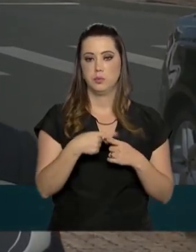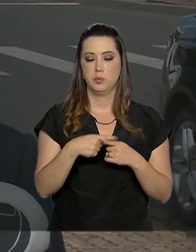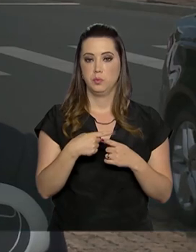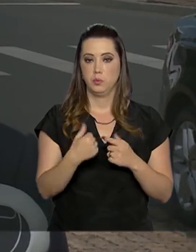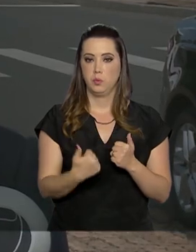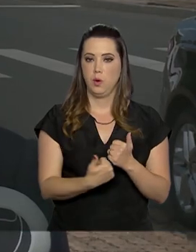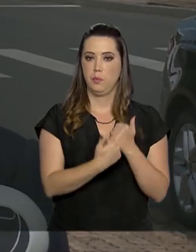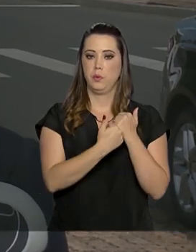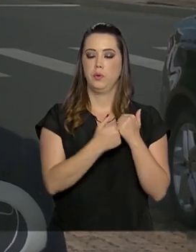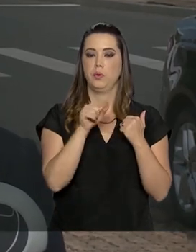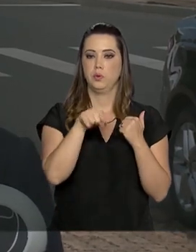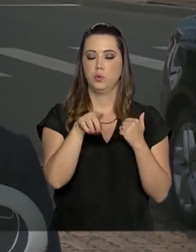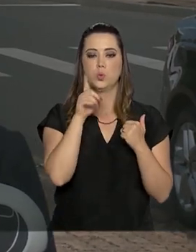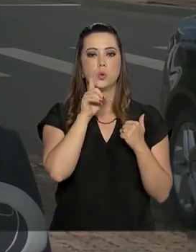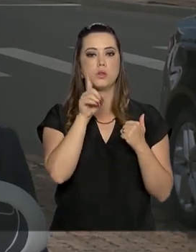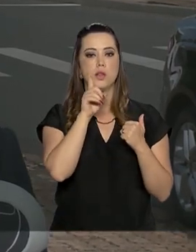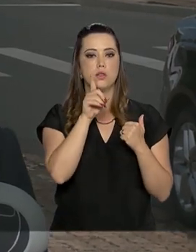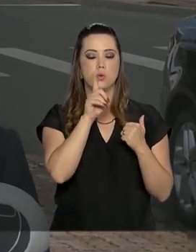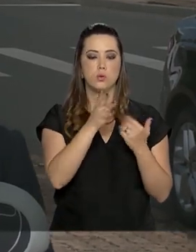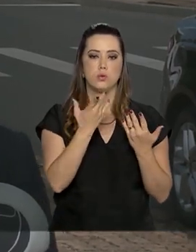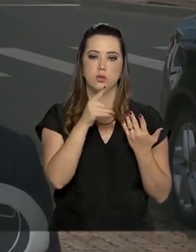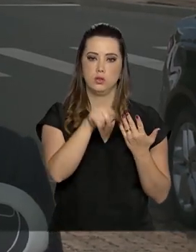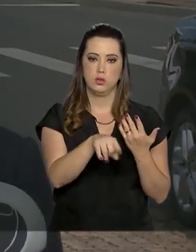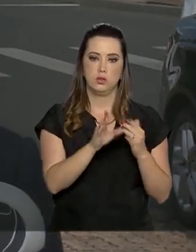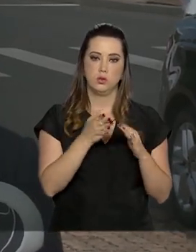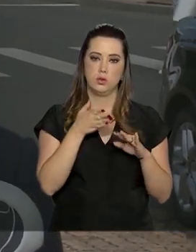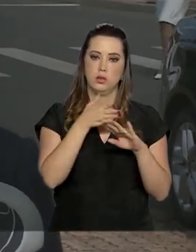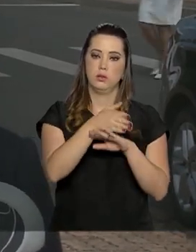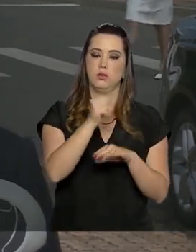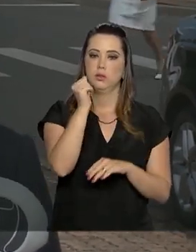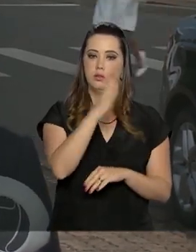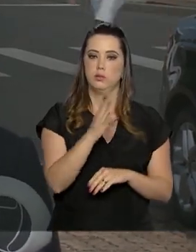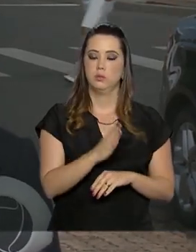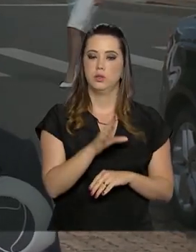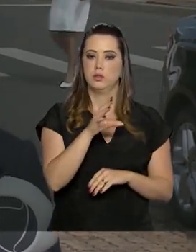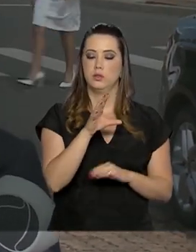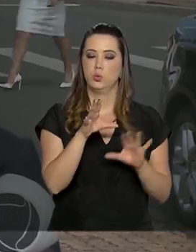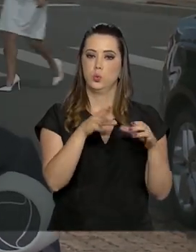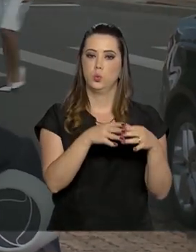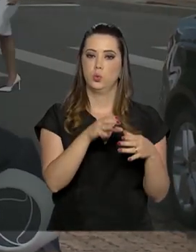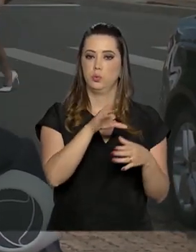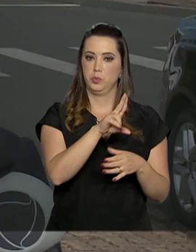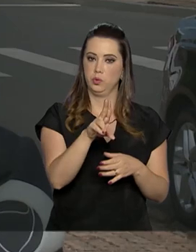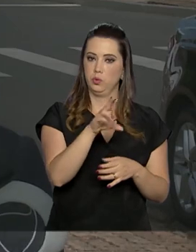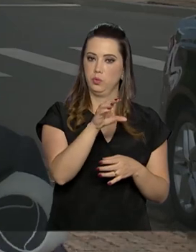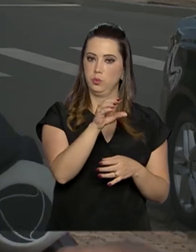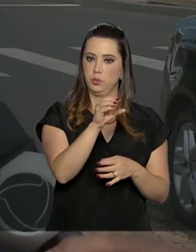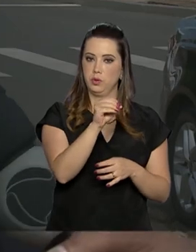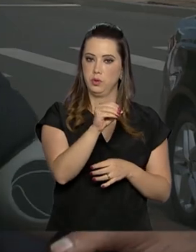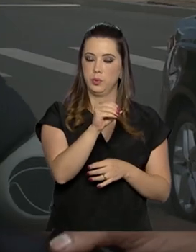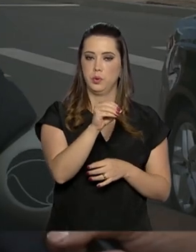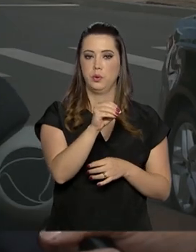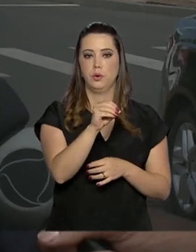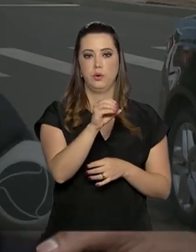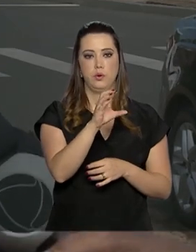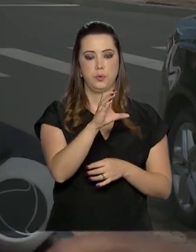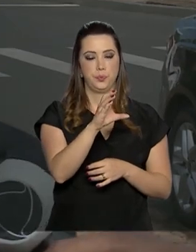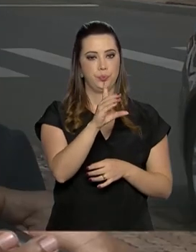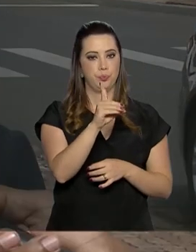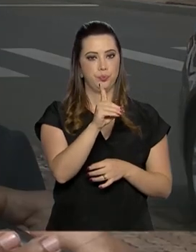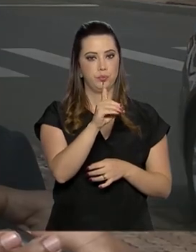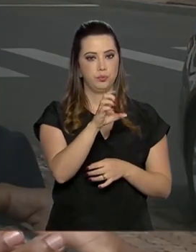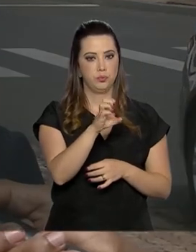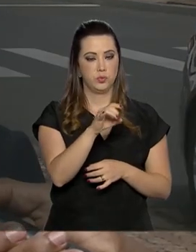estados unidos é a sessão é do brasil achei e isso é algo muito valioso é muito importante